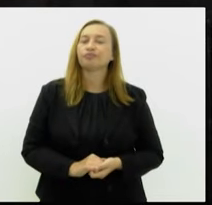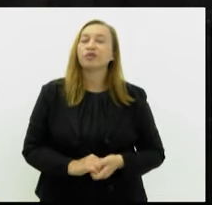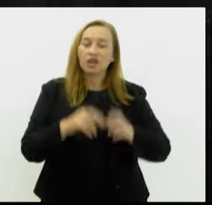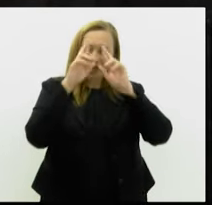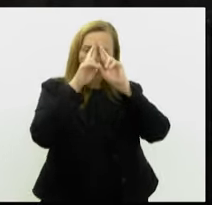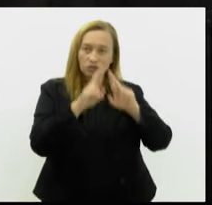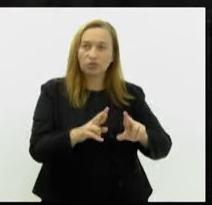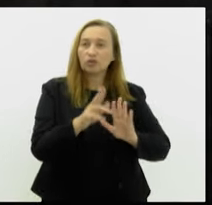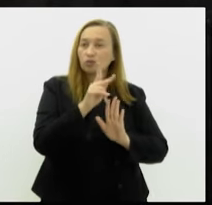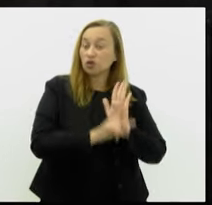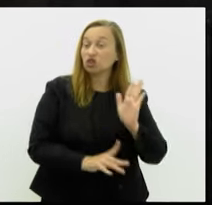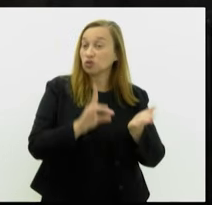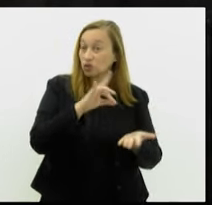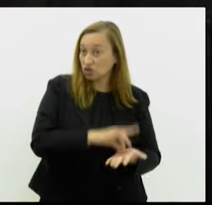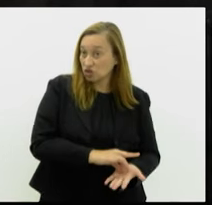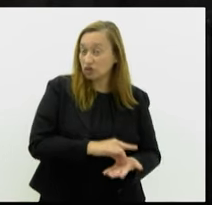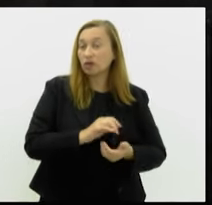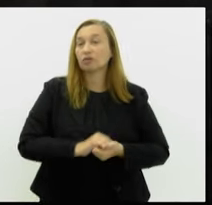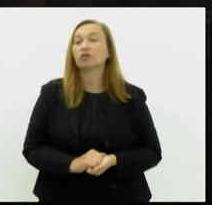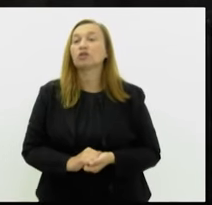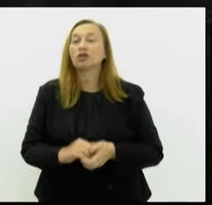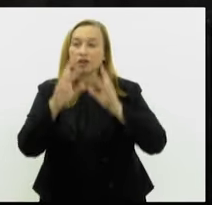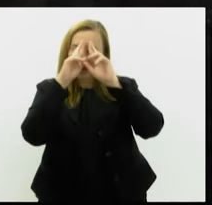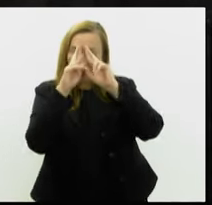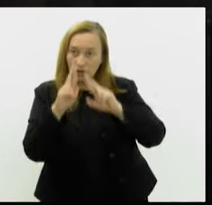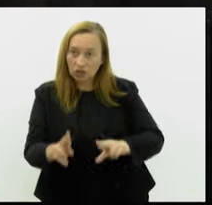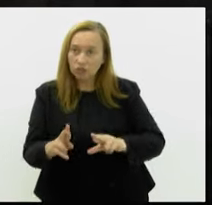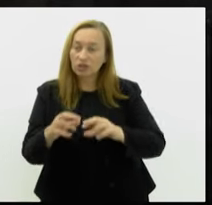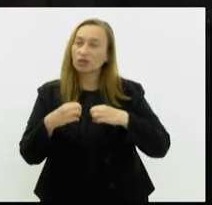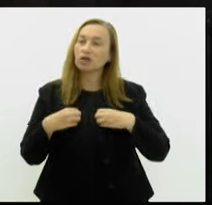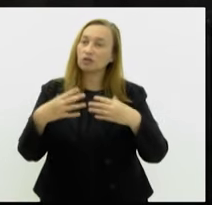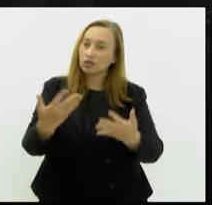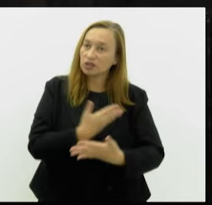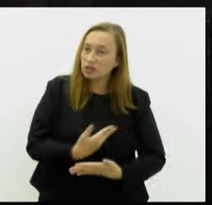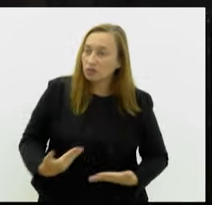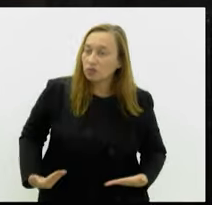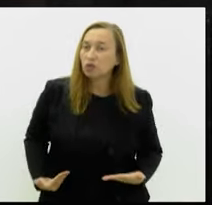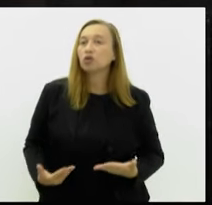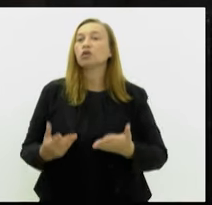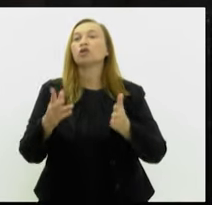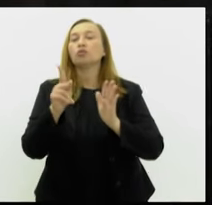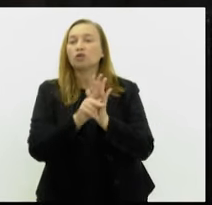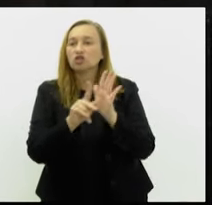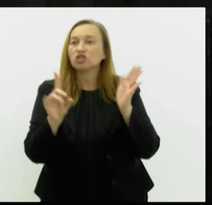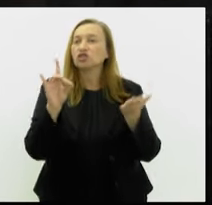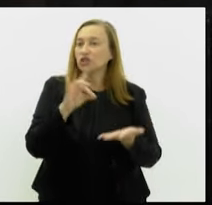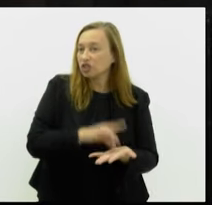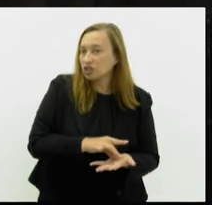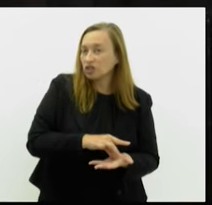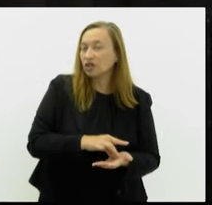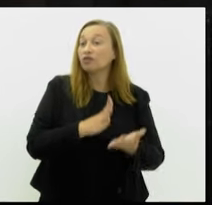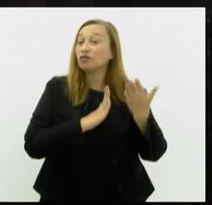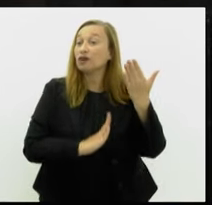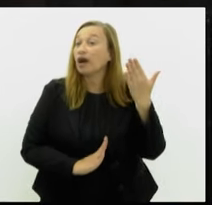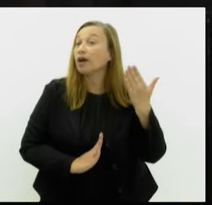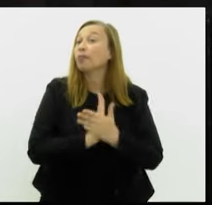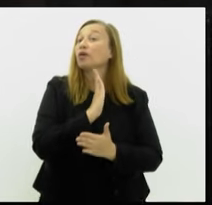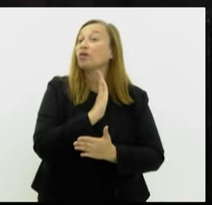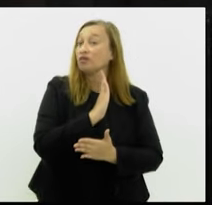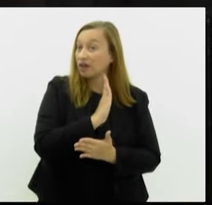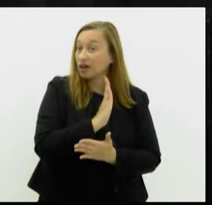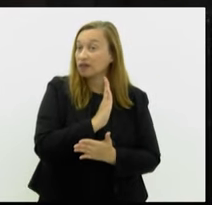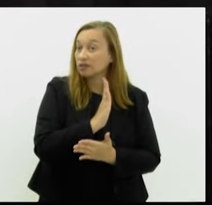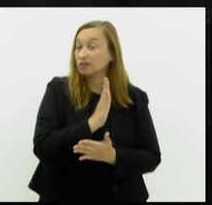projeto original, em respeito à audiência pública, projeto original que foi sancionado